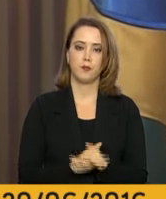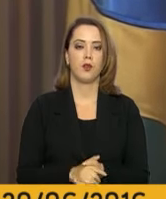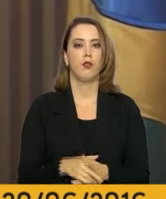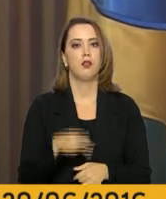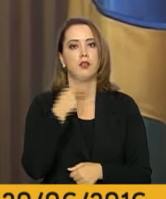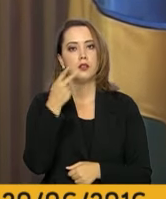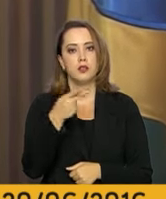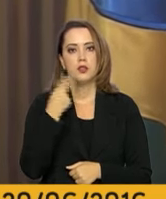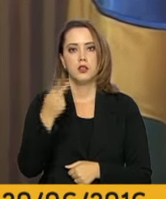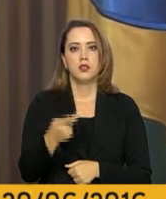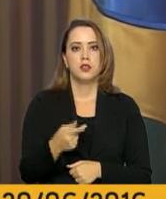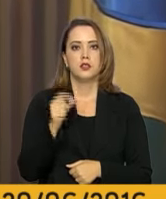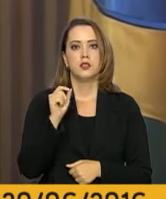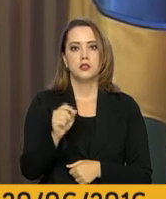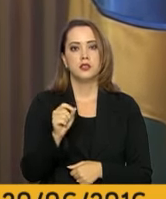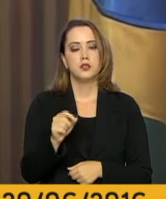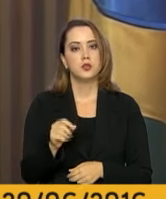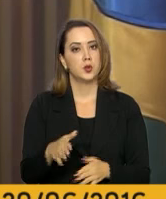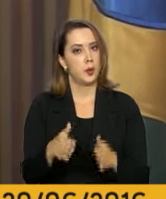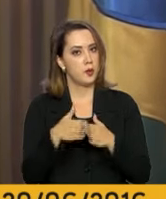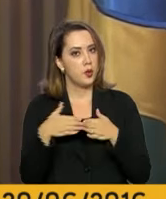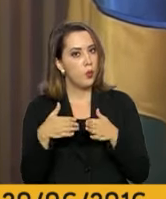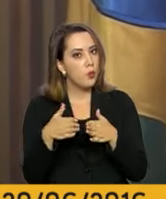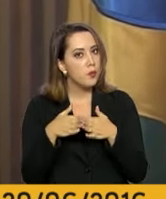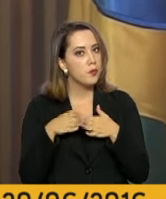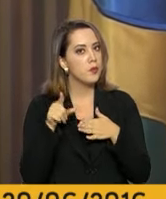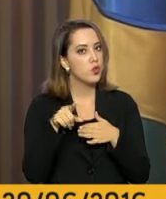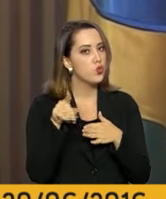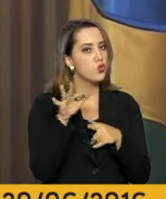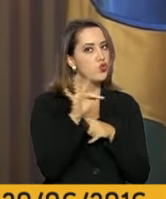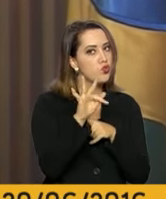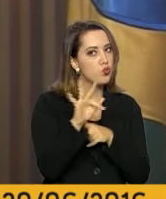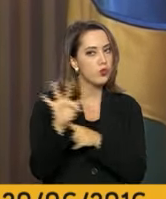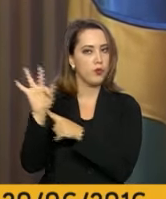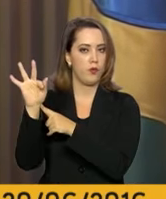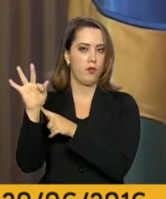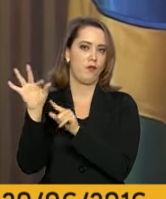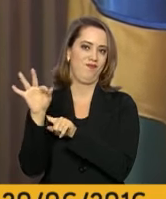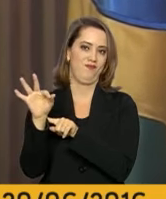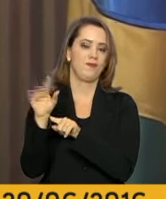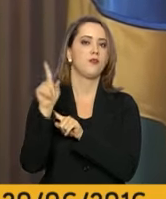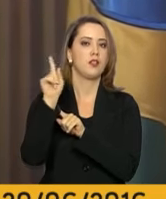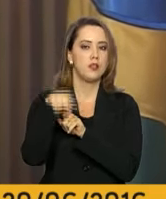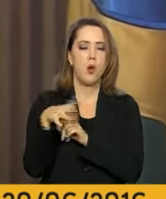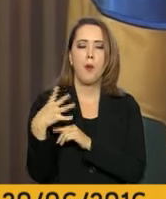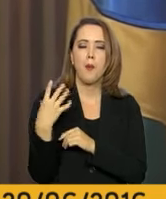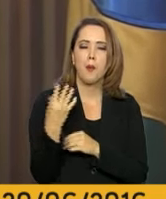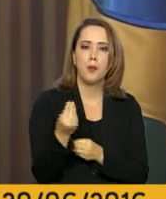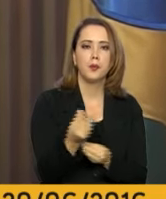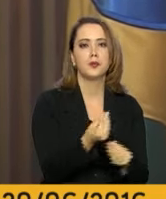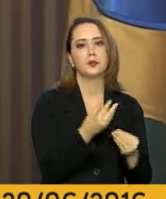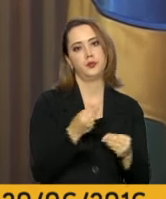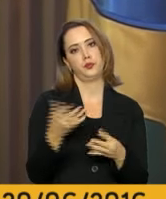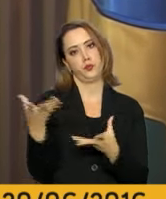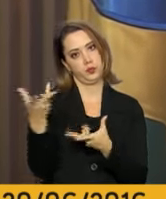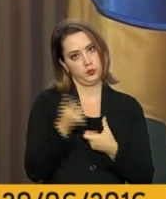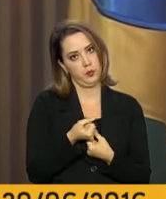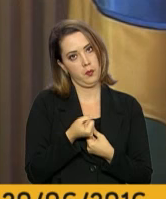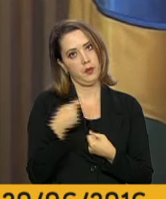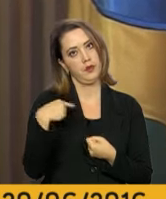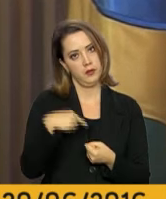dizer que as reivindicações de natureza Federativa serão muito bem acolhidas pelo